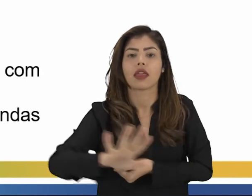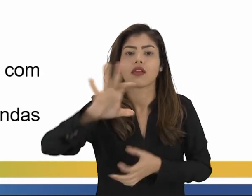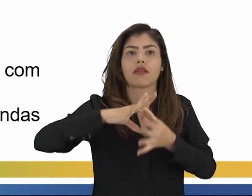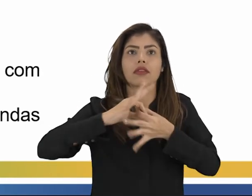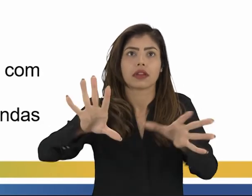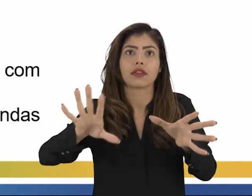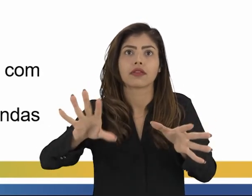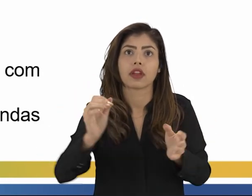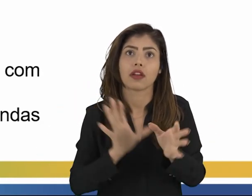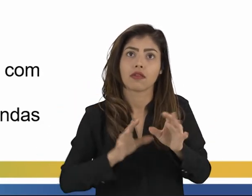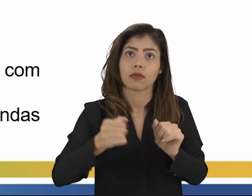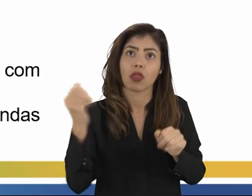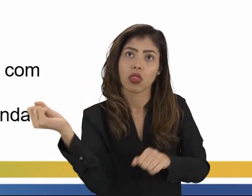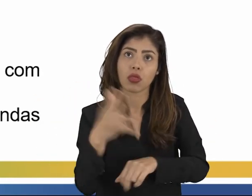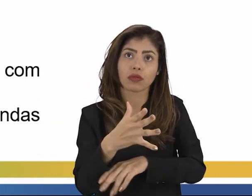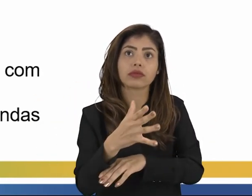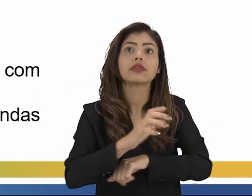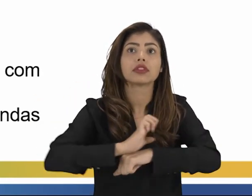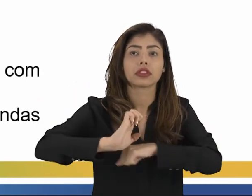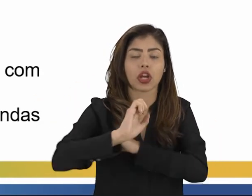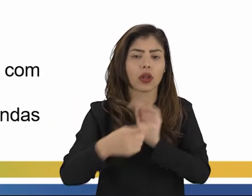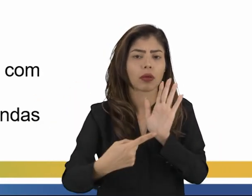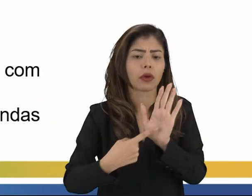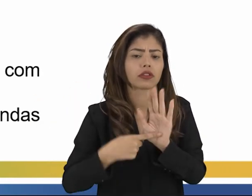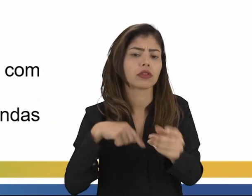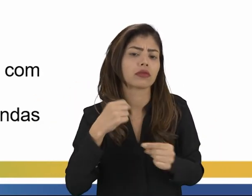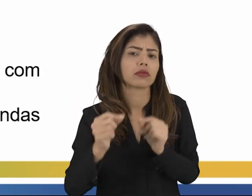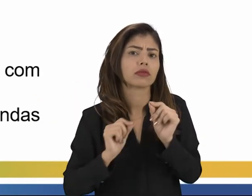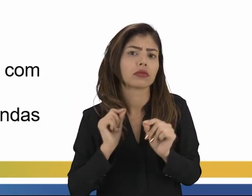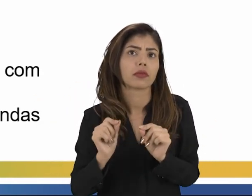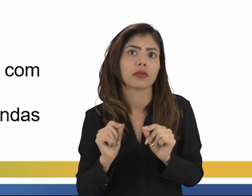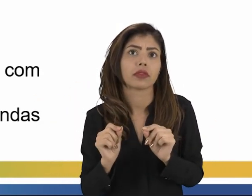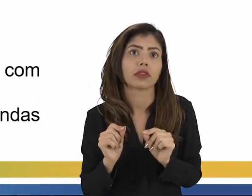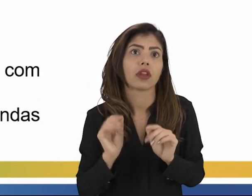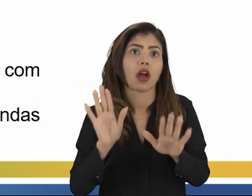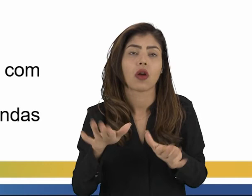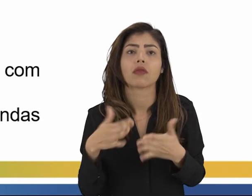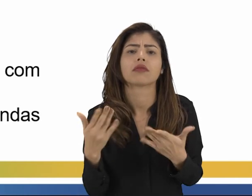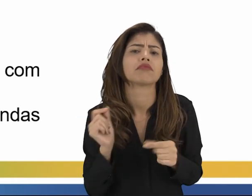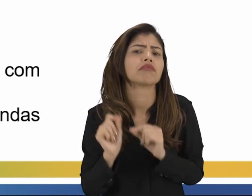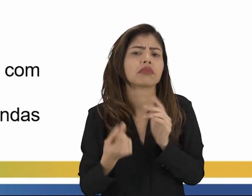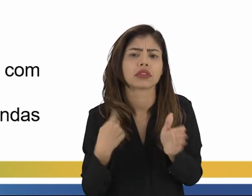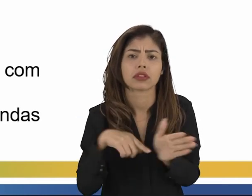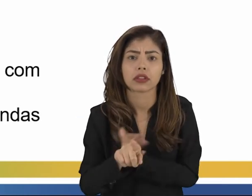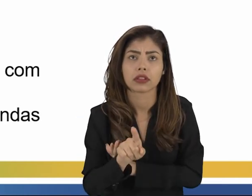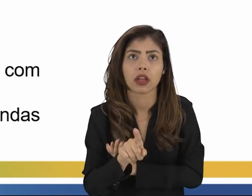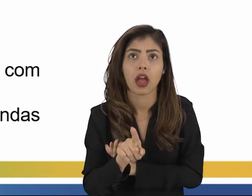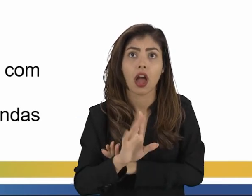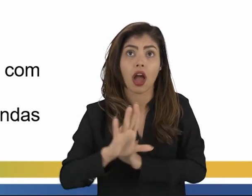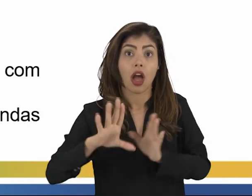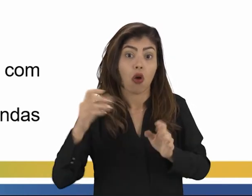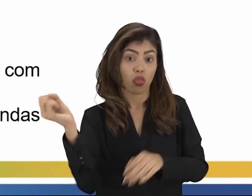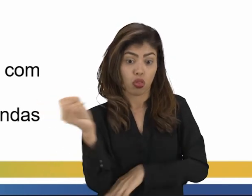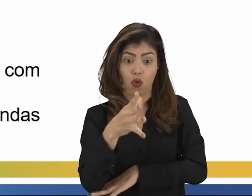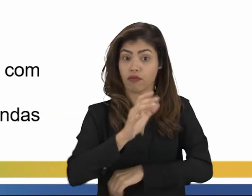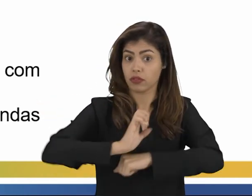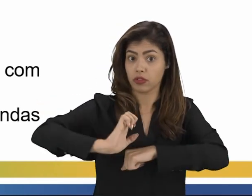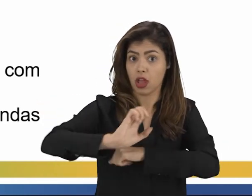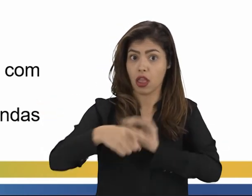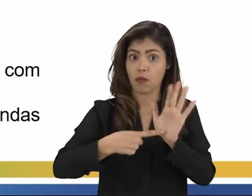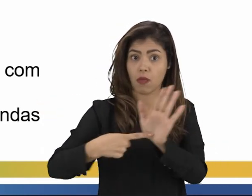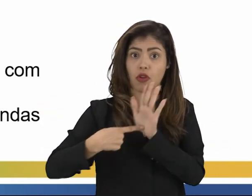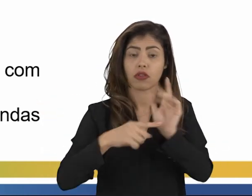da América com a nação livre. Na formação desse novo Estado, pode se destacar... Então a pergunta, qual é o tipo de pergunta?